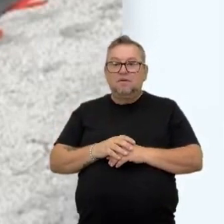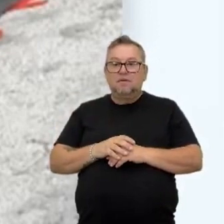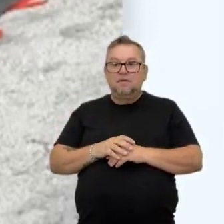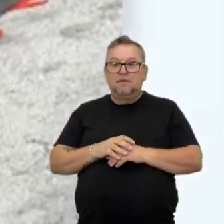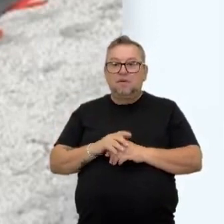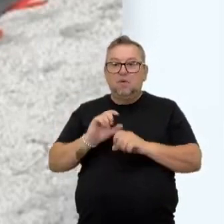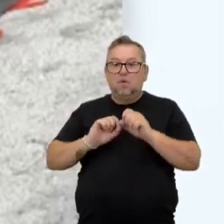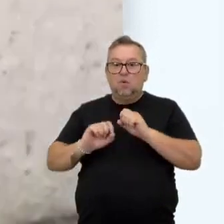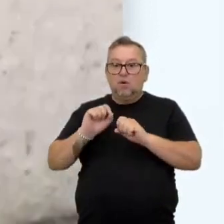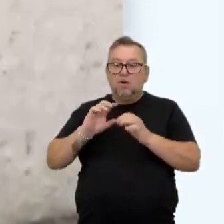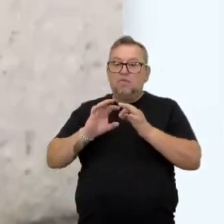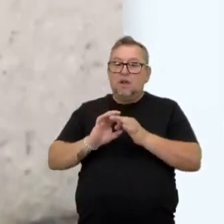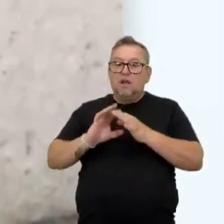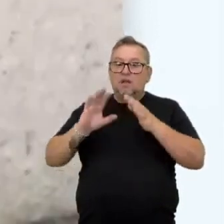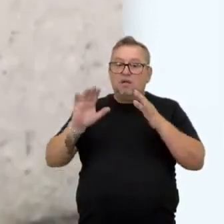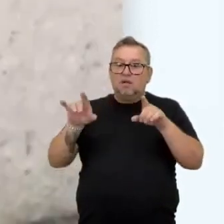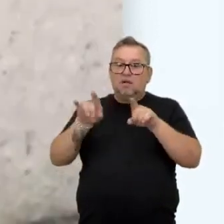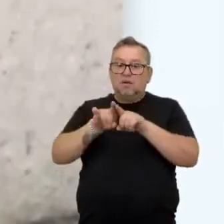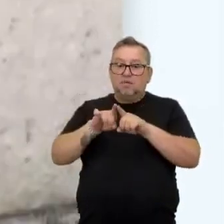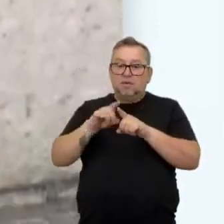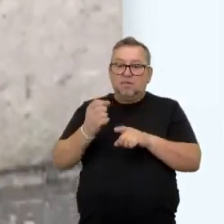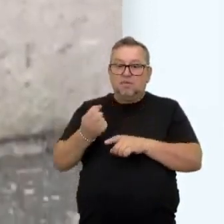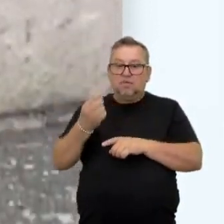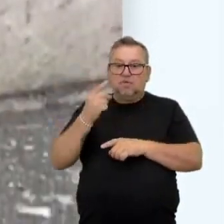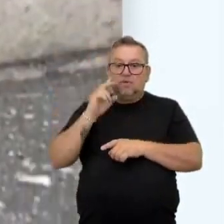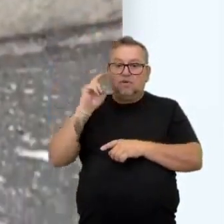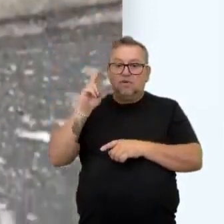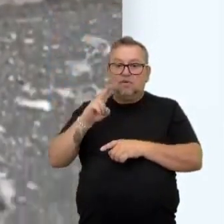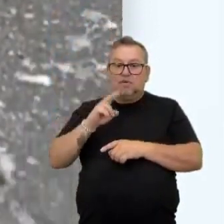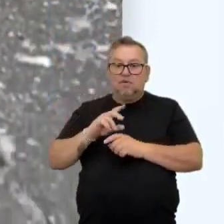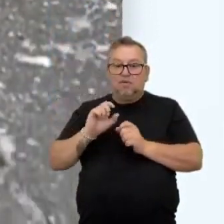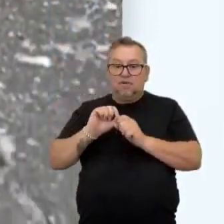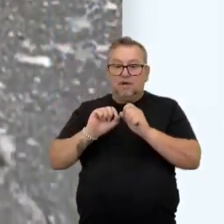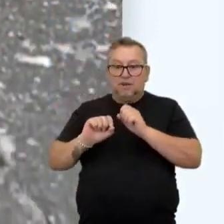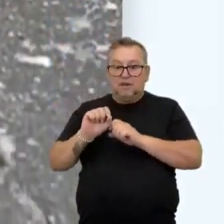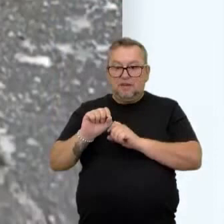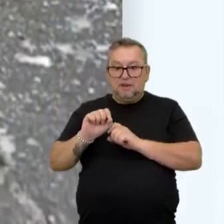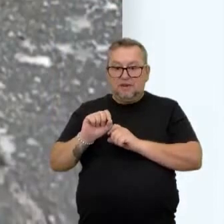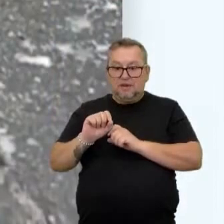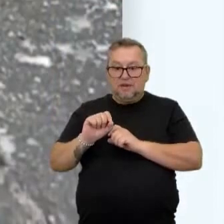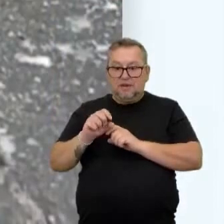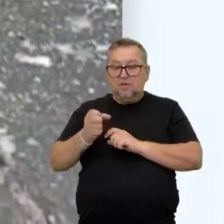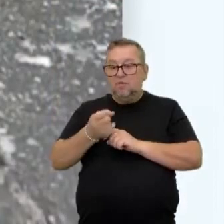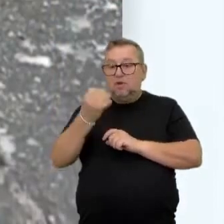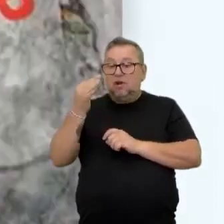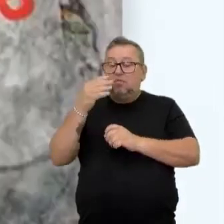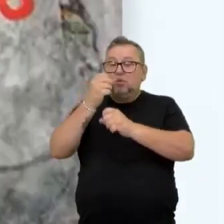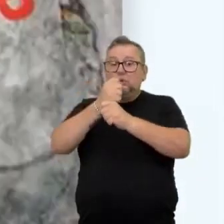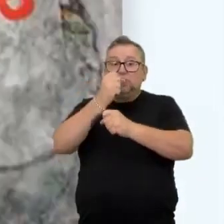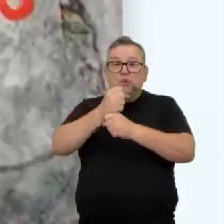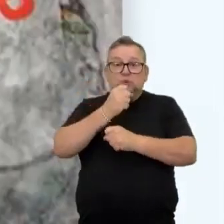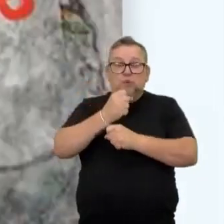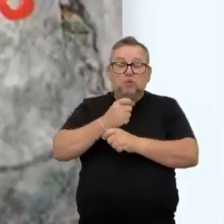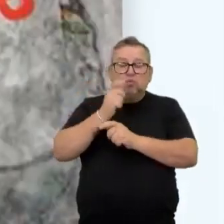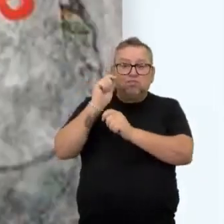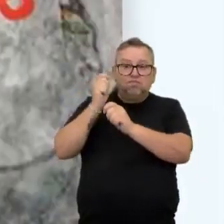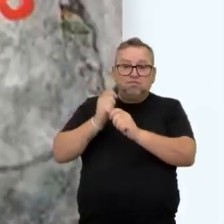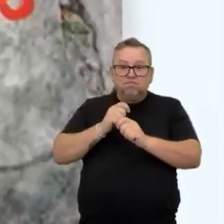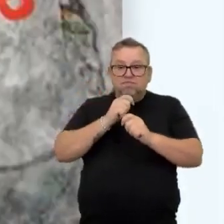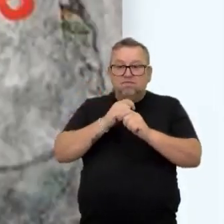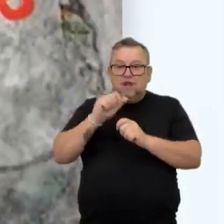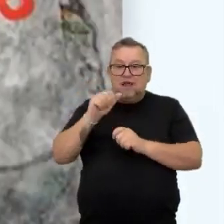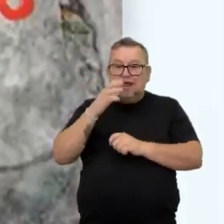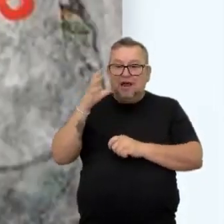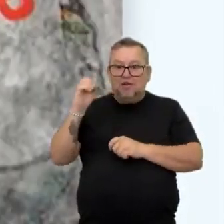Sabe? O que dá uma autonomia para a gente absurda. Então, se a gente fosse optar por fazer grandes esculturas de